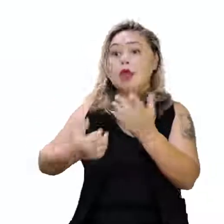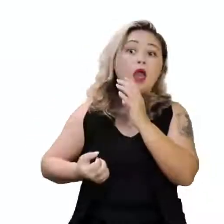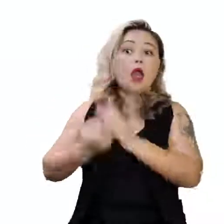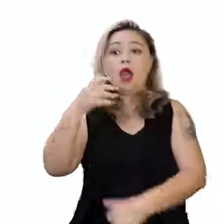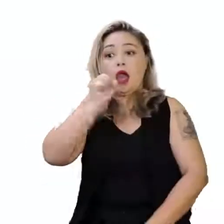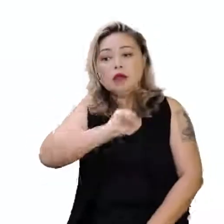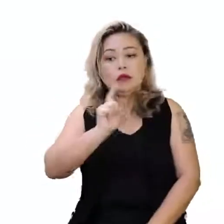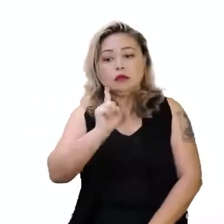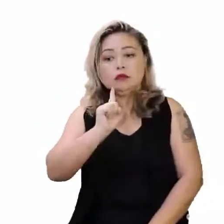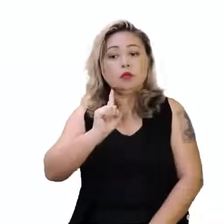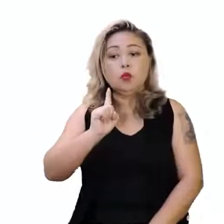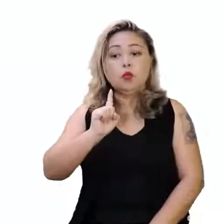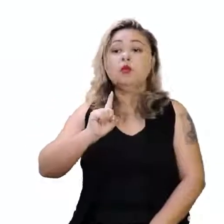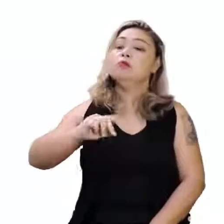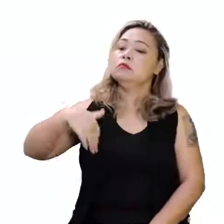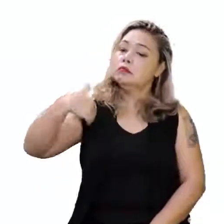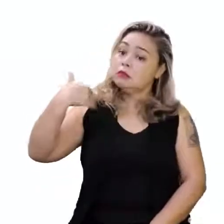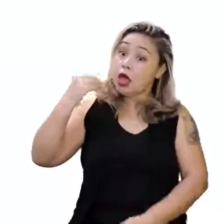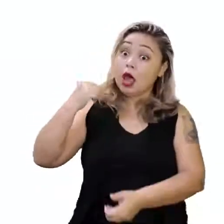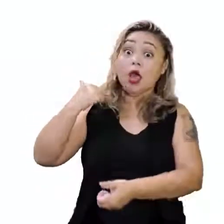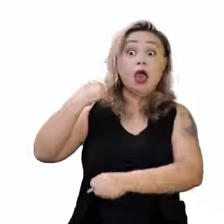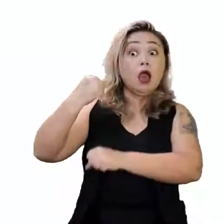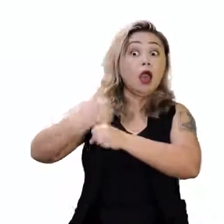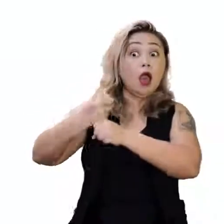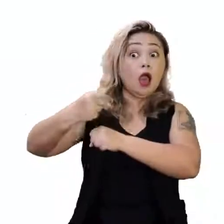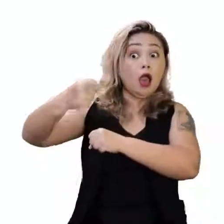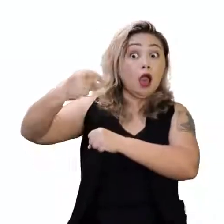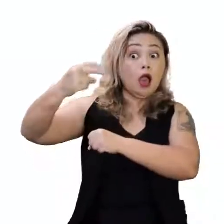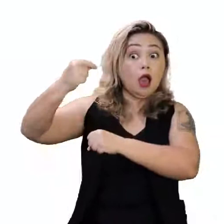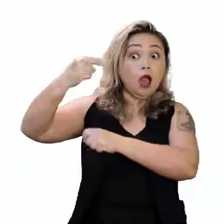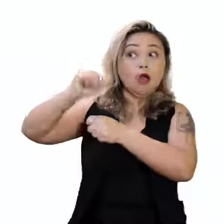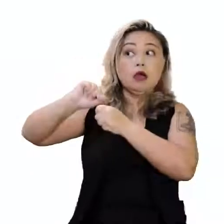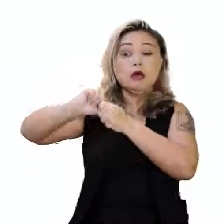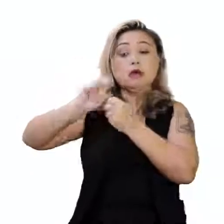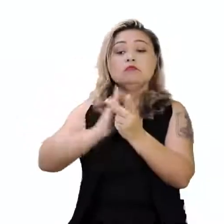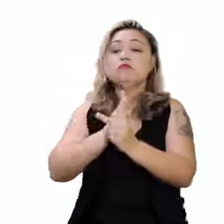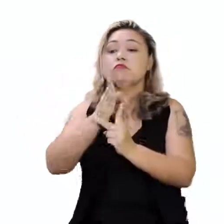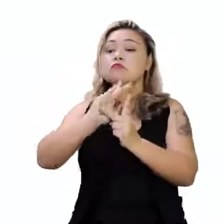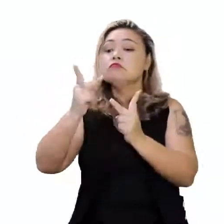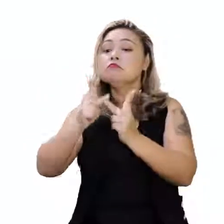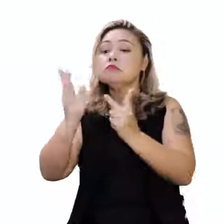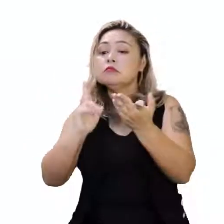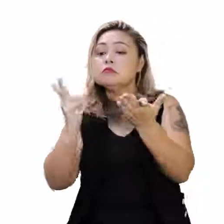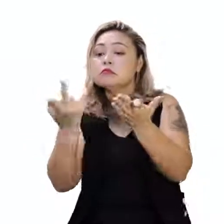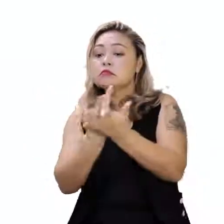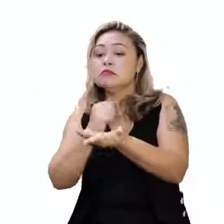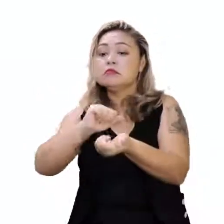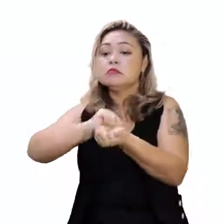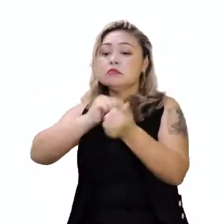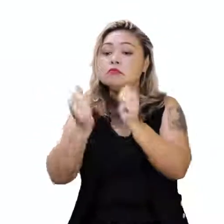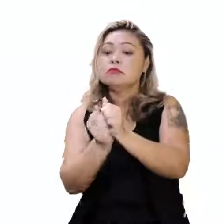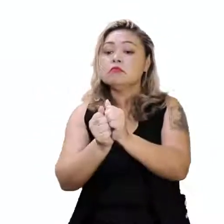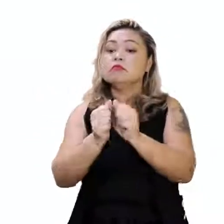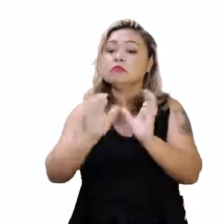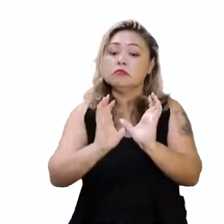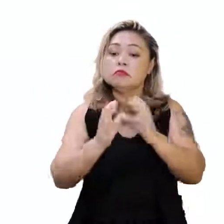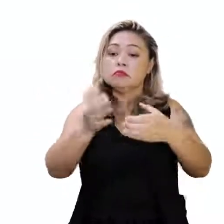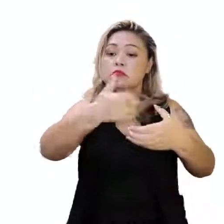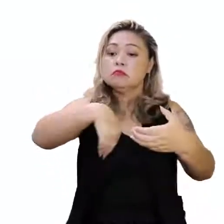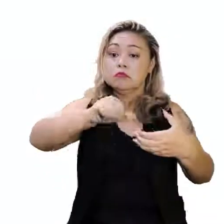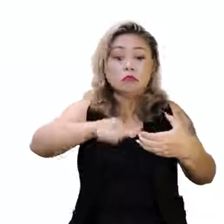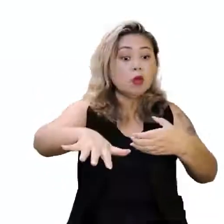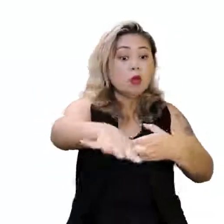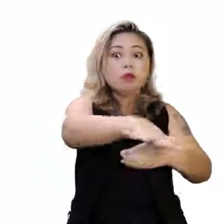bum, rapidamente, da noite para o dia, anos, podem então gerar duas consequências: a adaptação das populações às condições